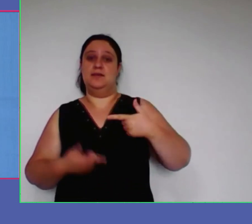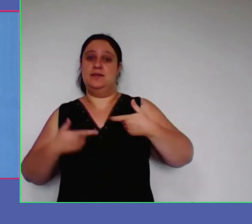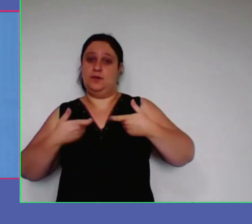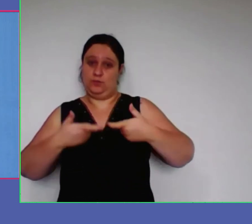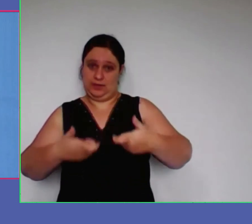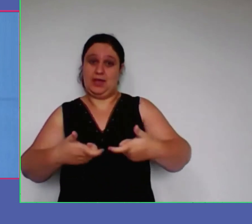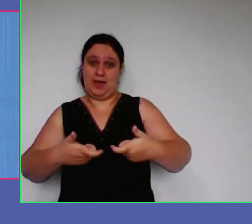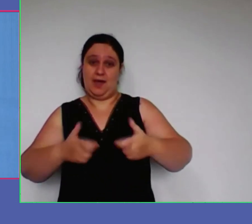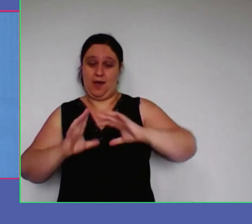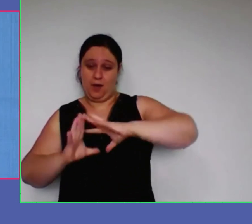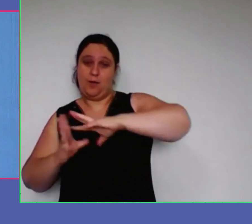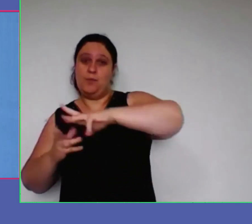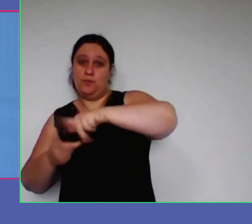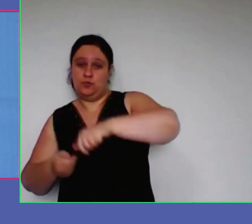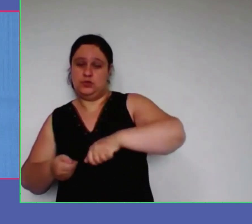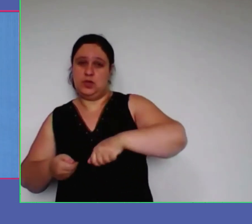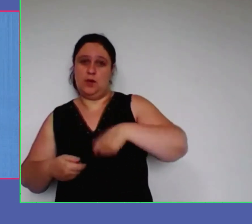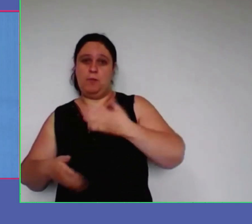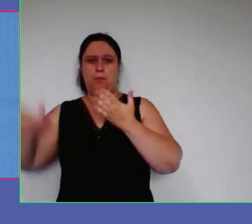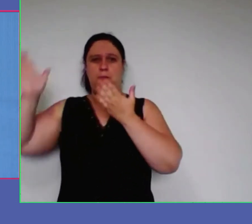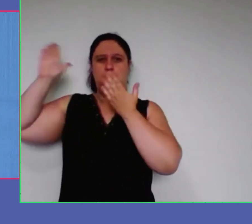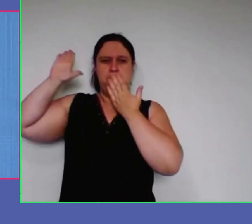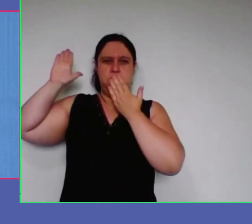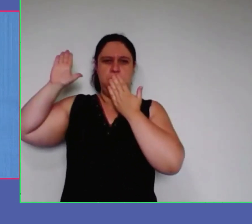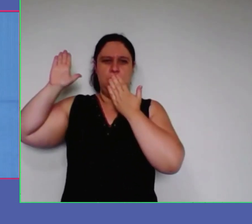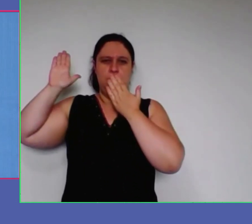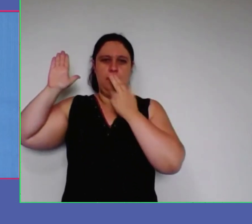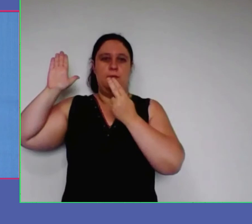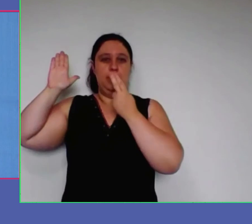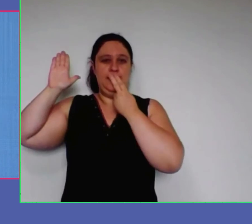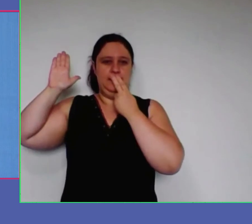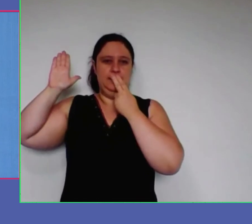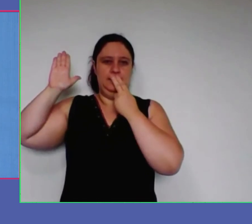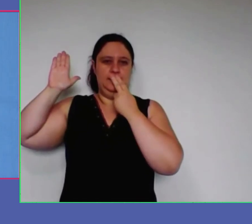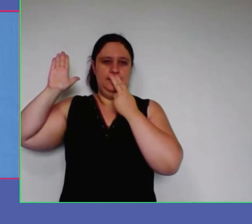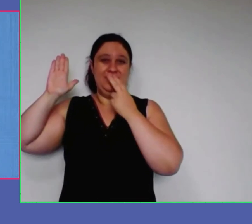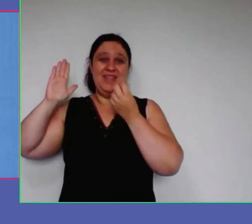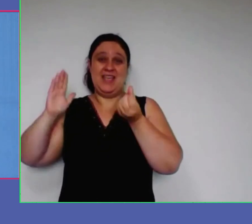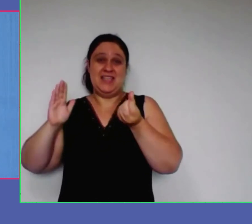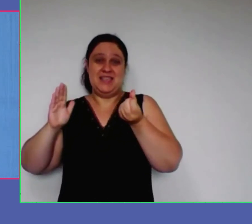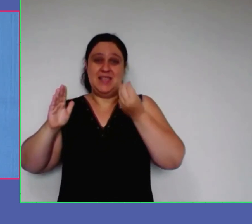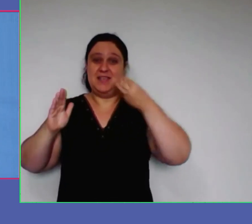de Hitler, 6 milhões de judeus perderam a vida.